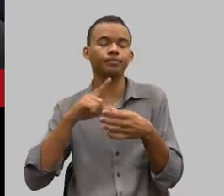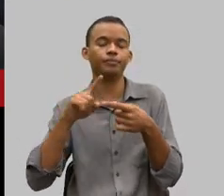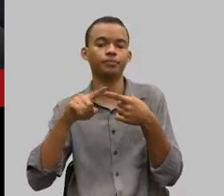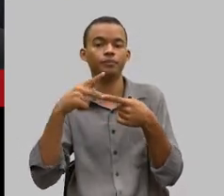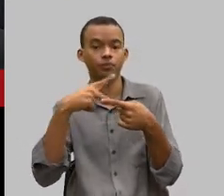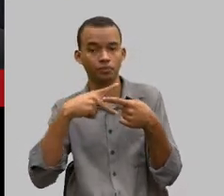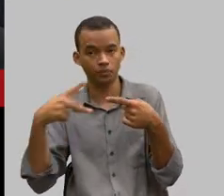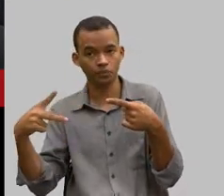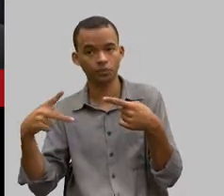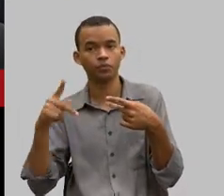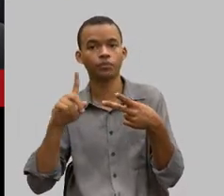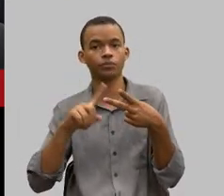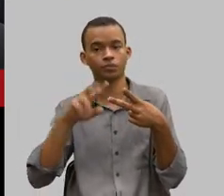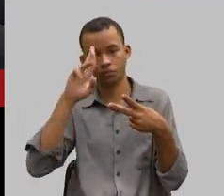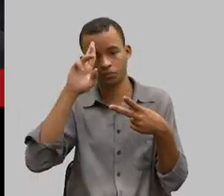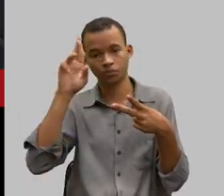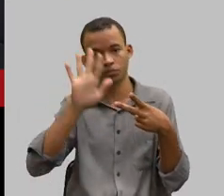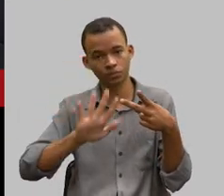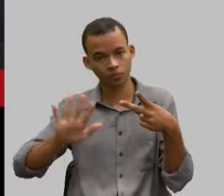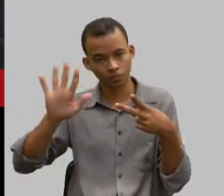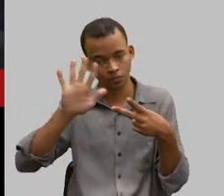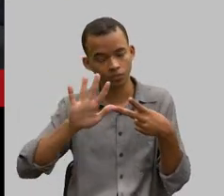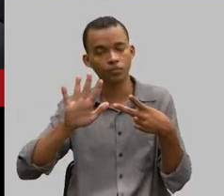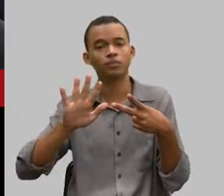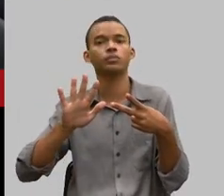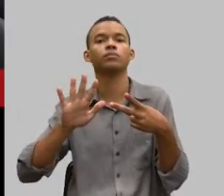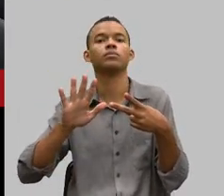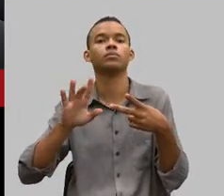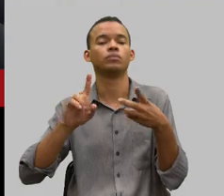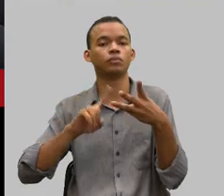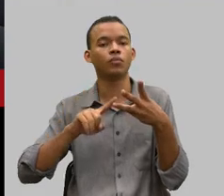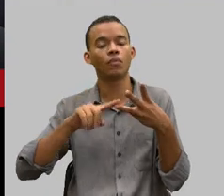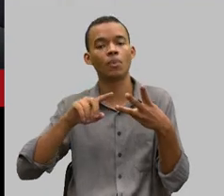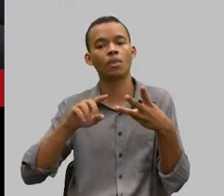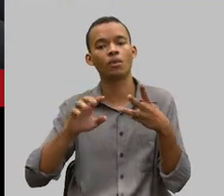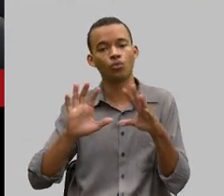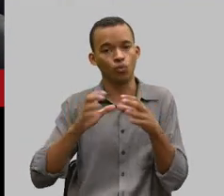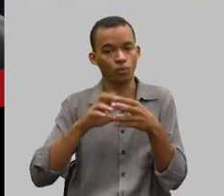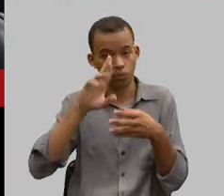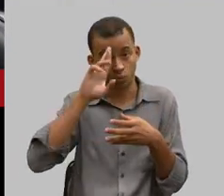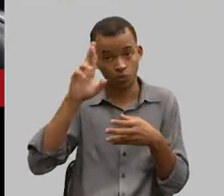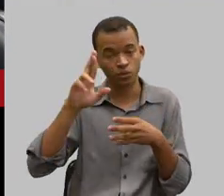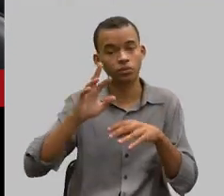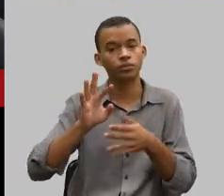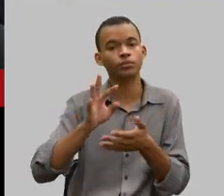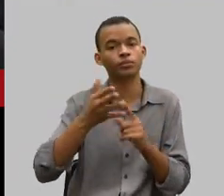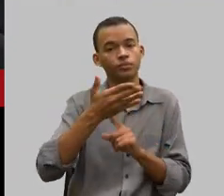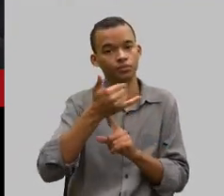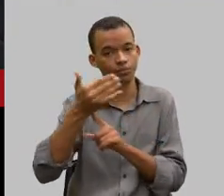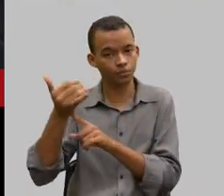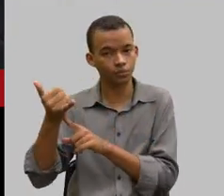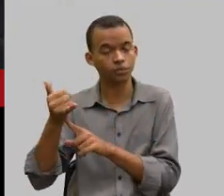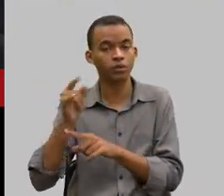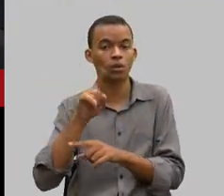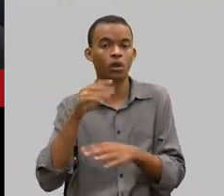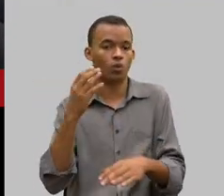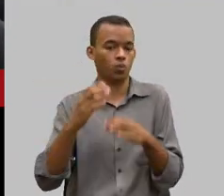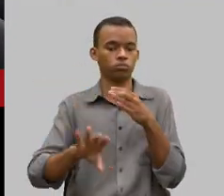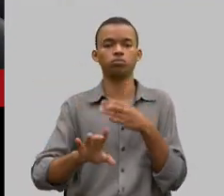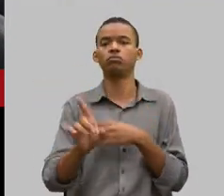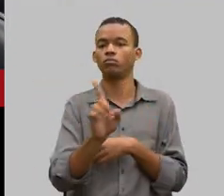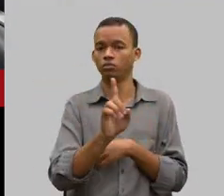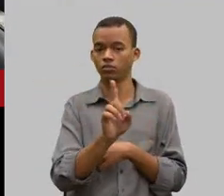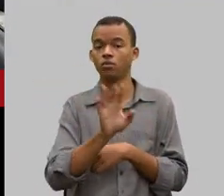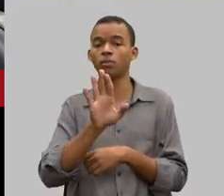o diretor geral um servidor da casa nós temos uma Diretoria de tecnologia que ela não é servidora concursada mas ela trabalhou por 10